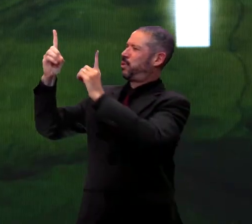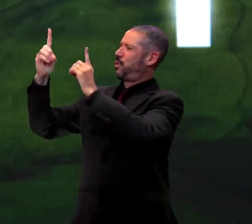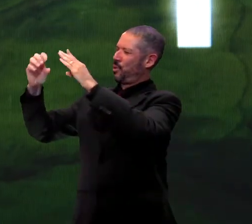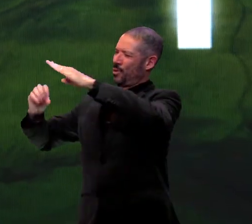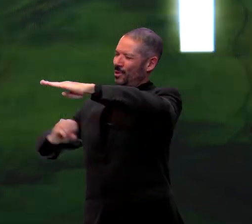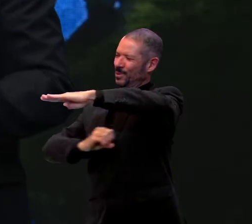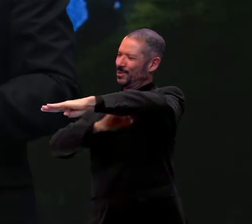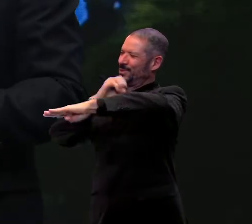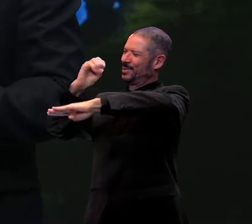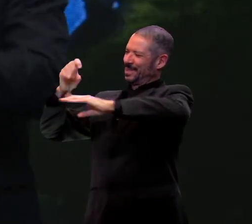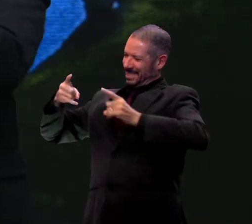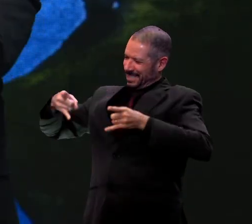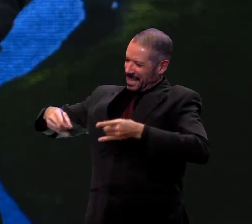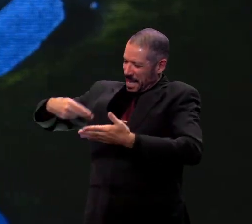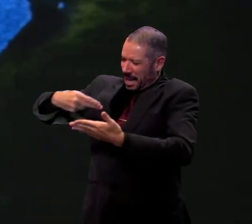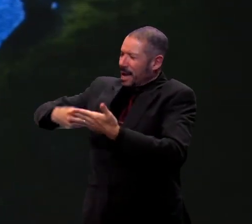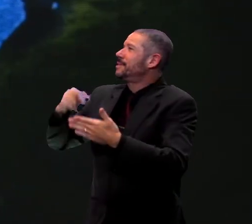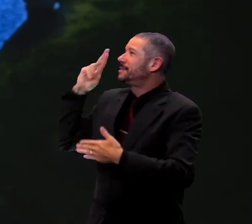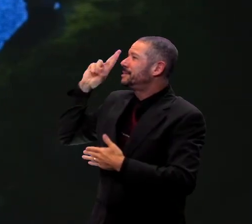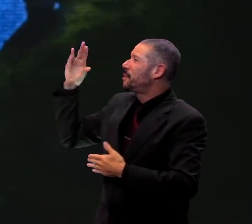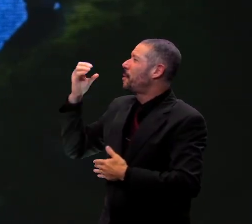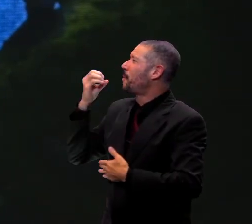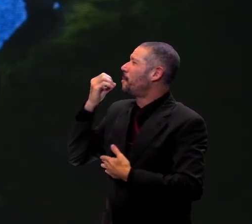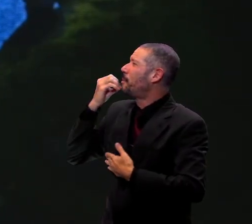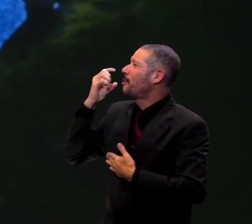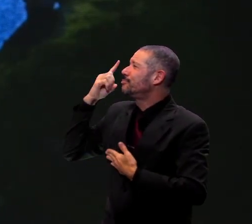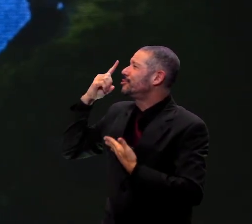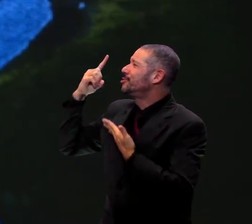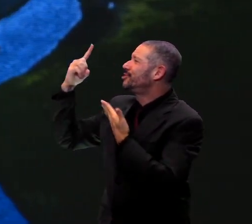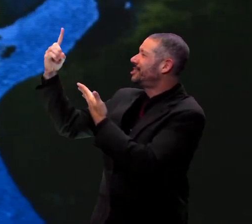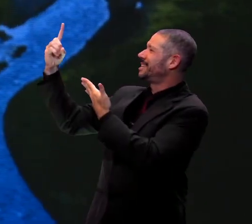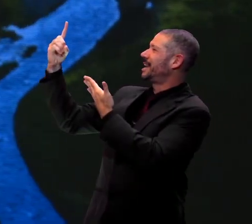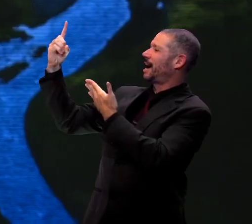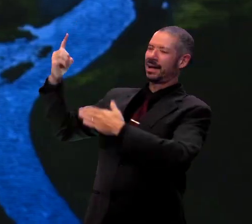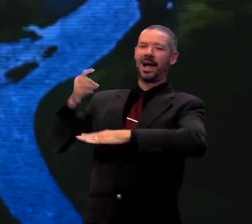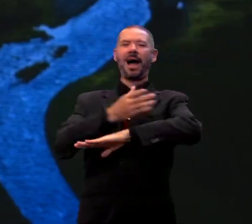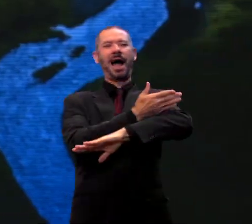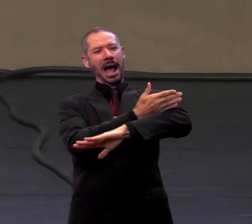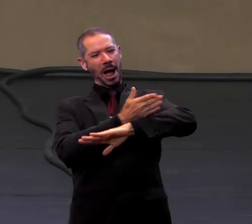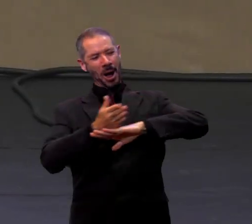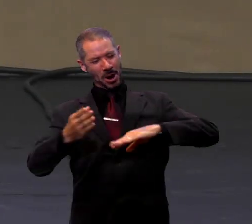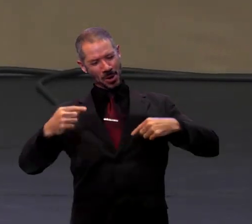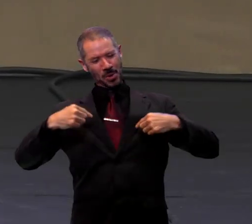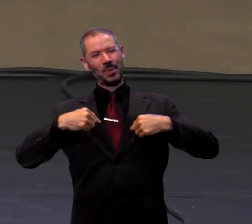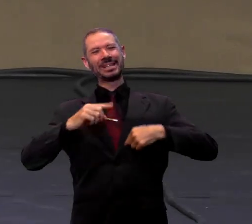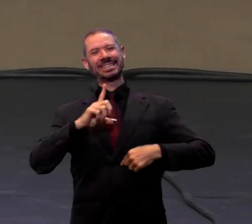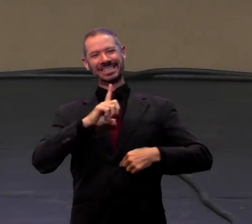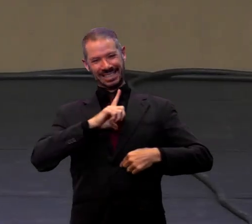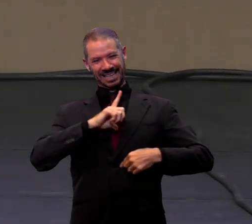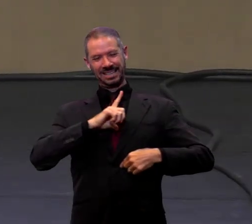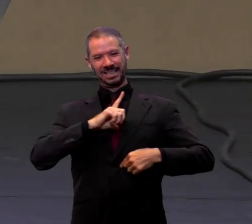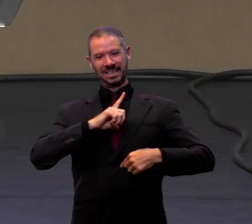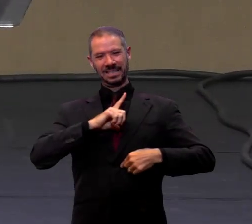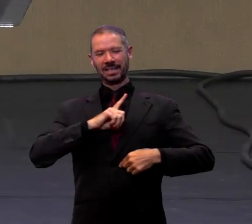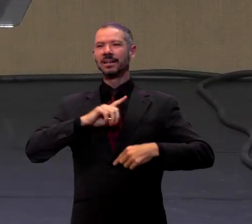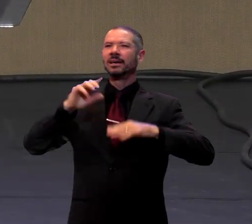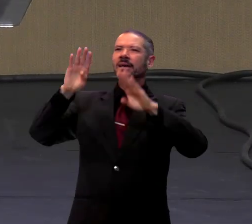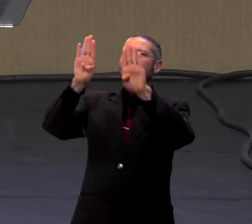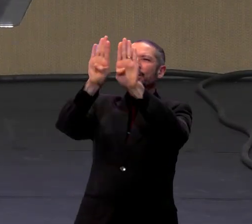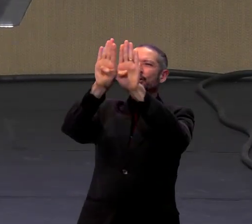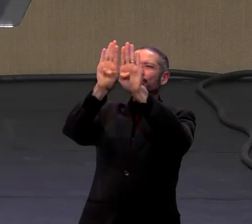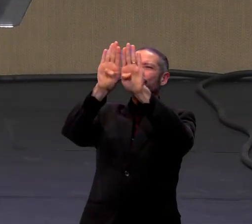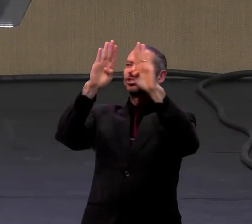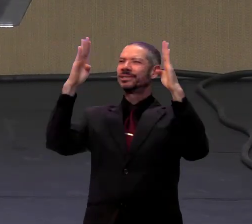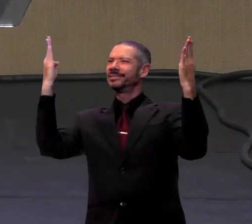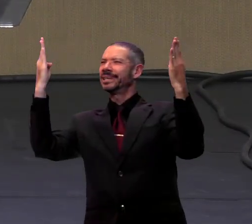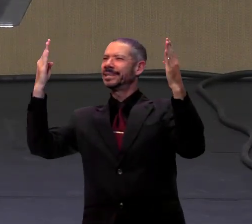de levantar da cama e dizer, Senhor, bom dia. Eu tenho esse costume, eu olho para a janela da